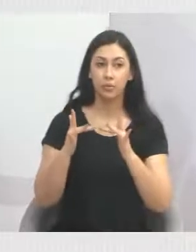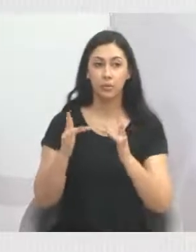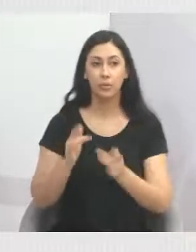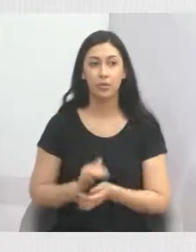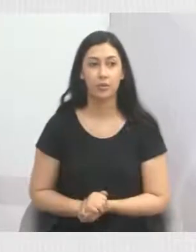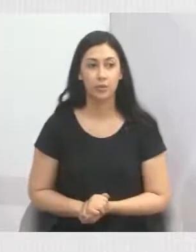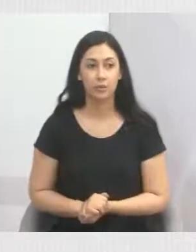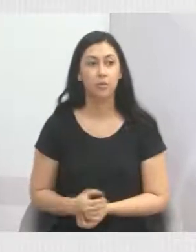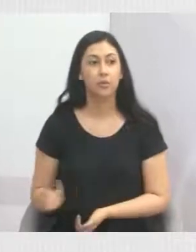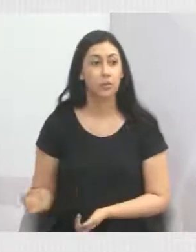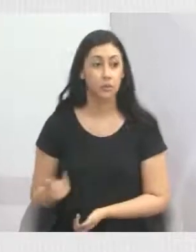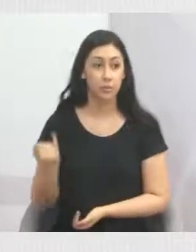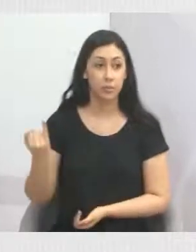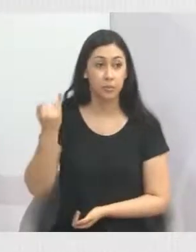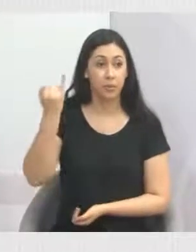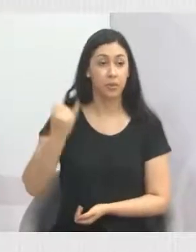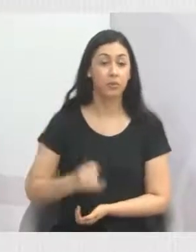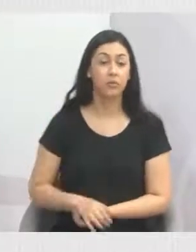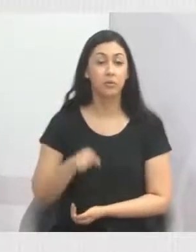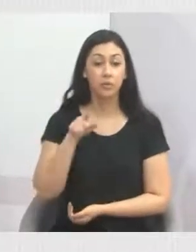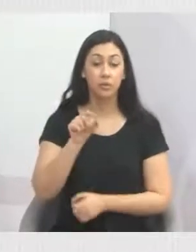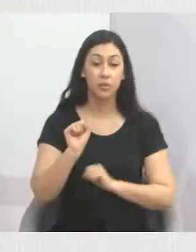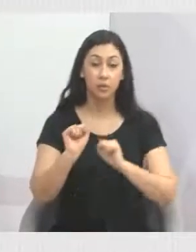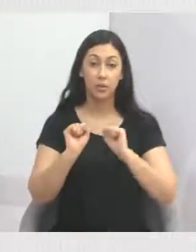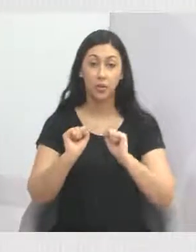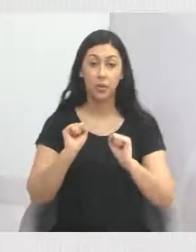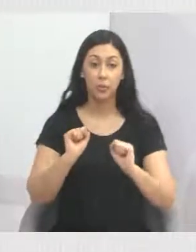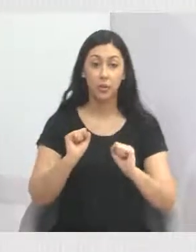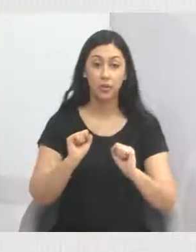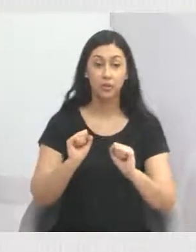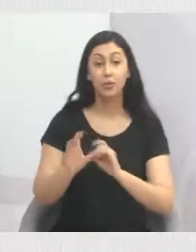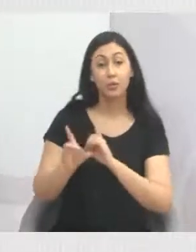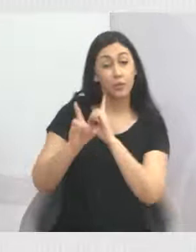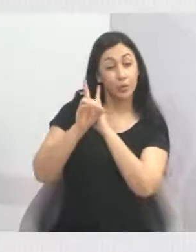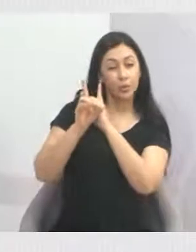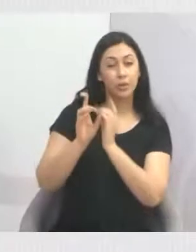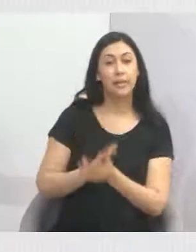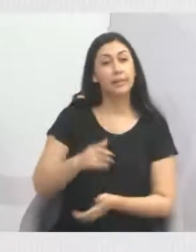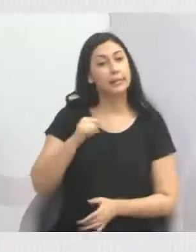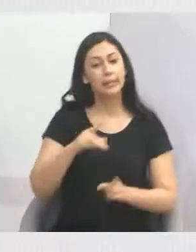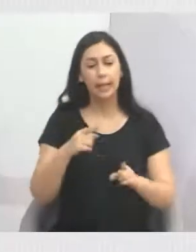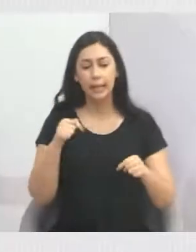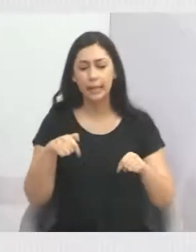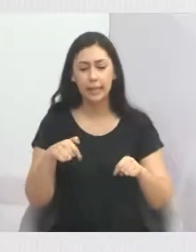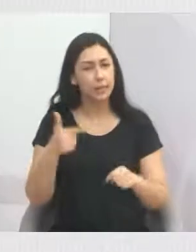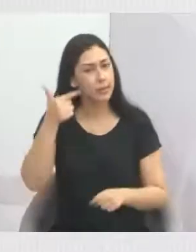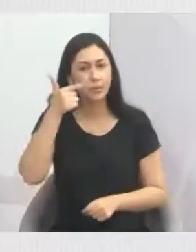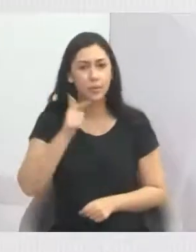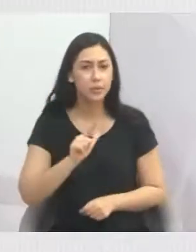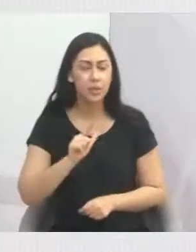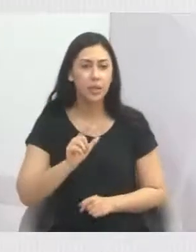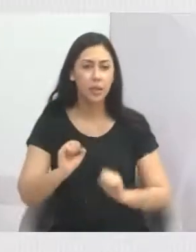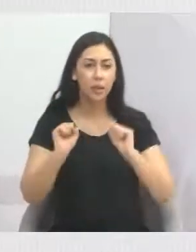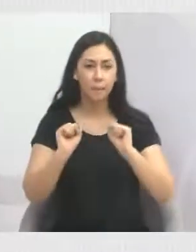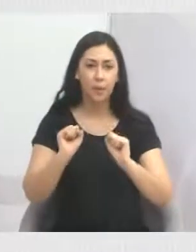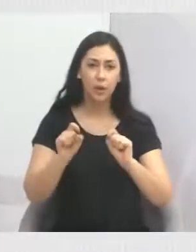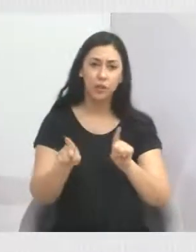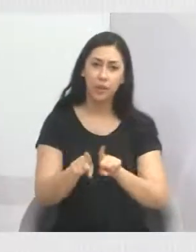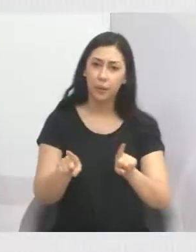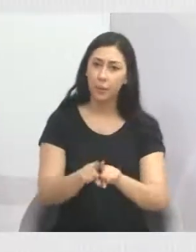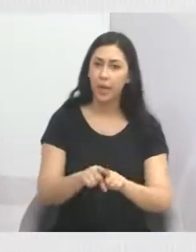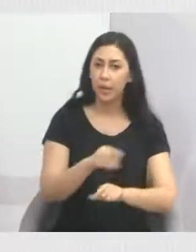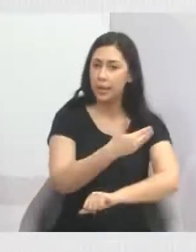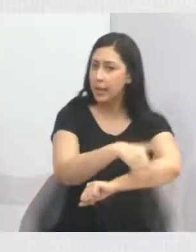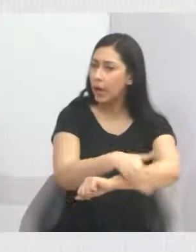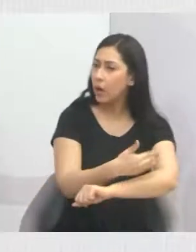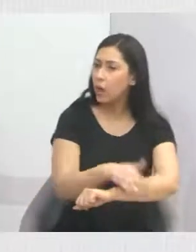aí é de grande importância, porque você vai poder nos encontrar. Se não encontrar aqui no gabinete, encontra aí nas ruas. A gente